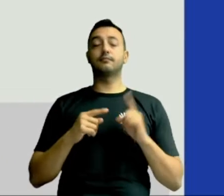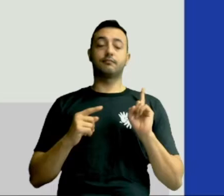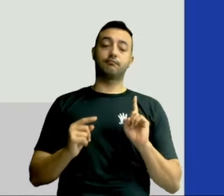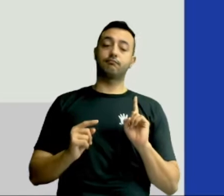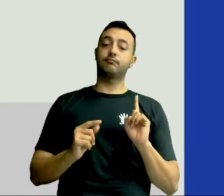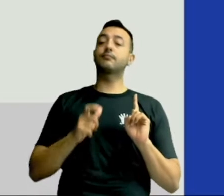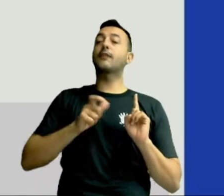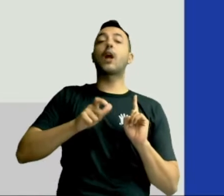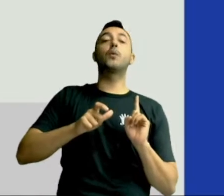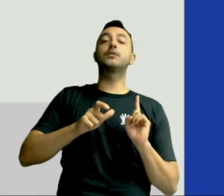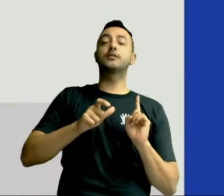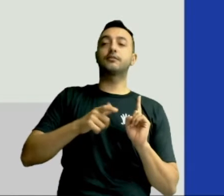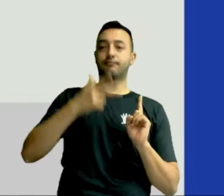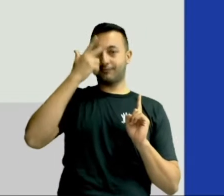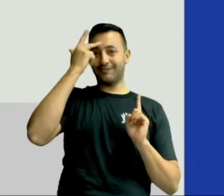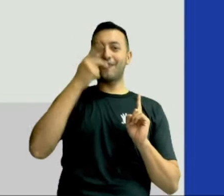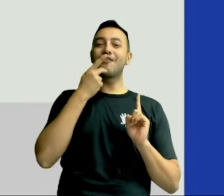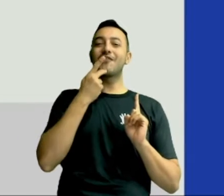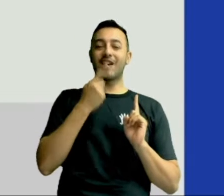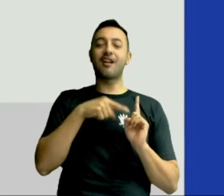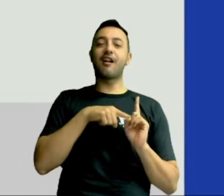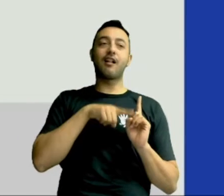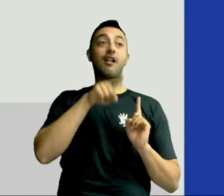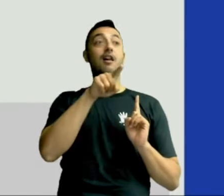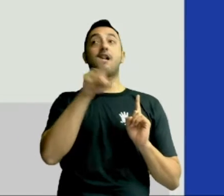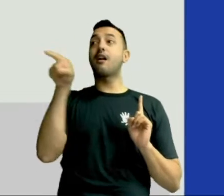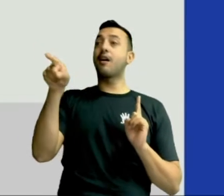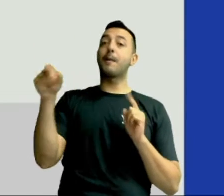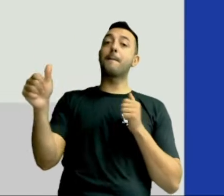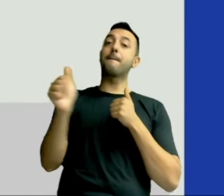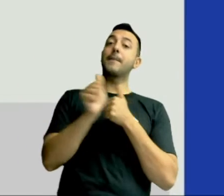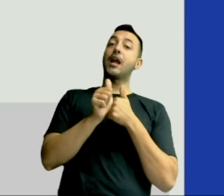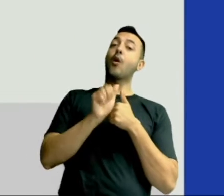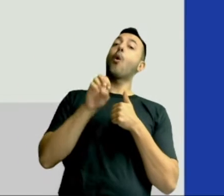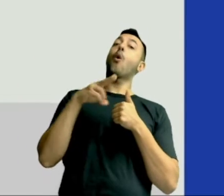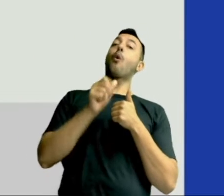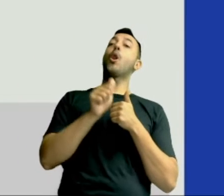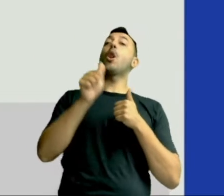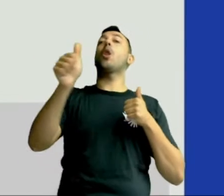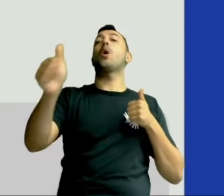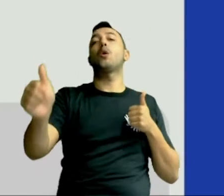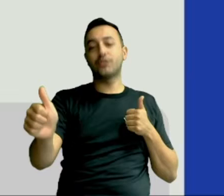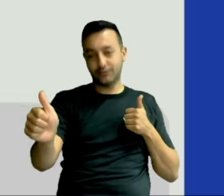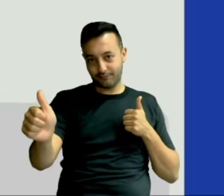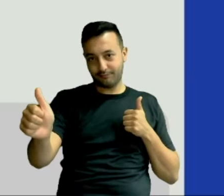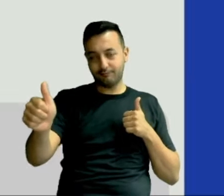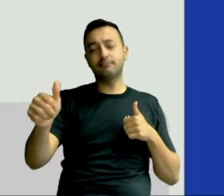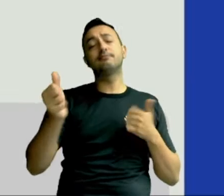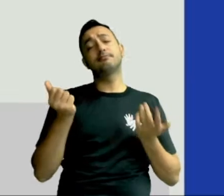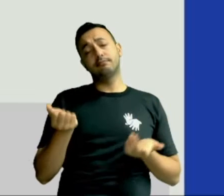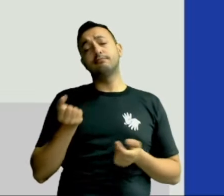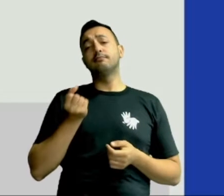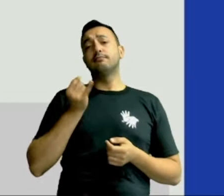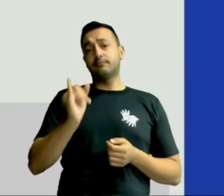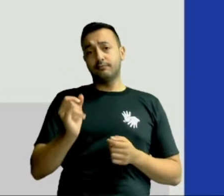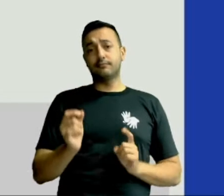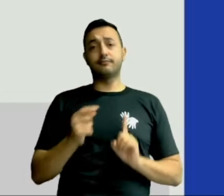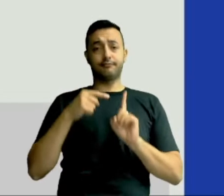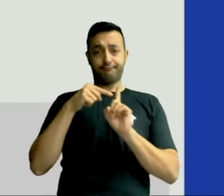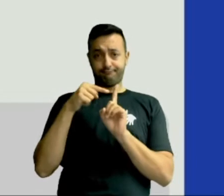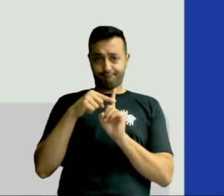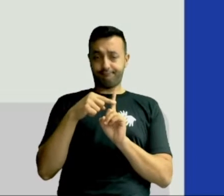interlocutor ou seja da pessoa que fala estando mais próximo ou mais longe Então se o interlocutor